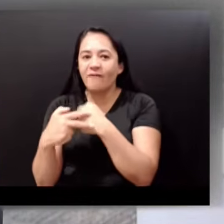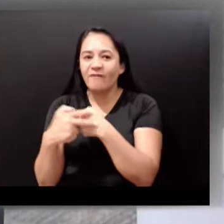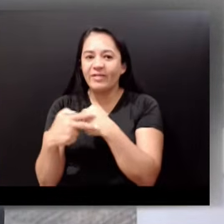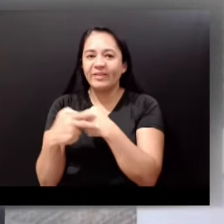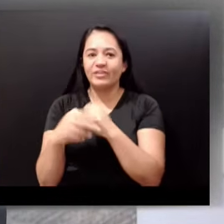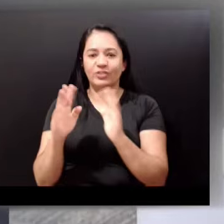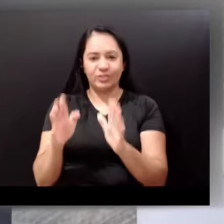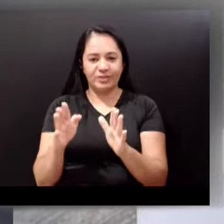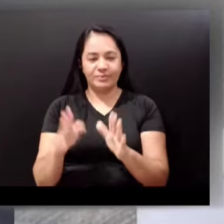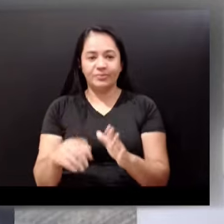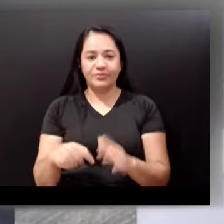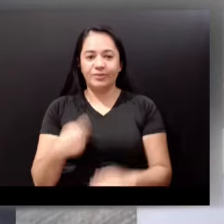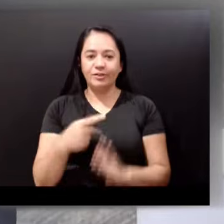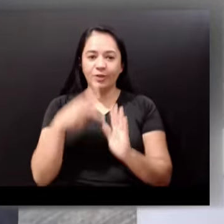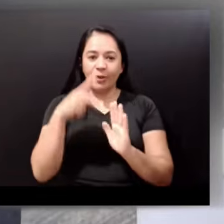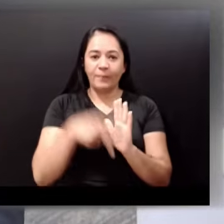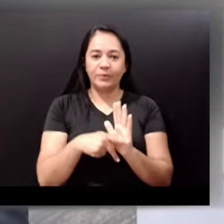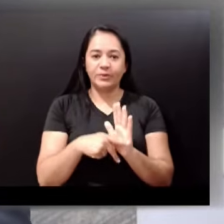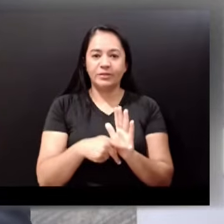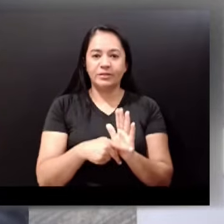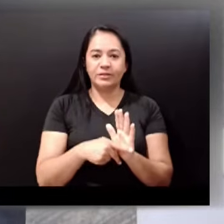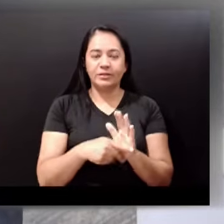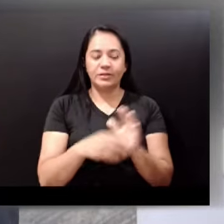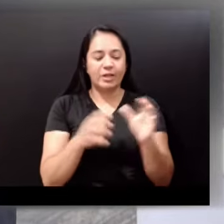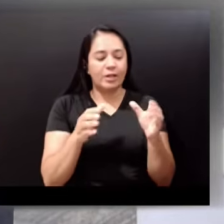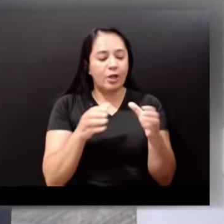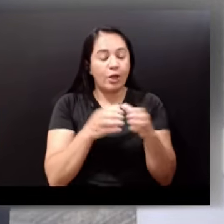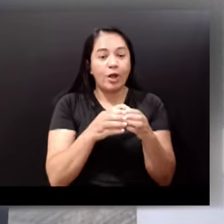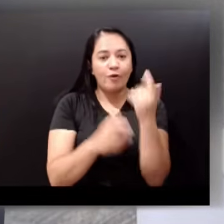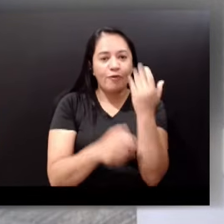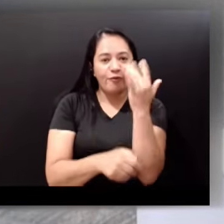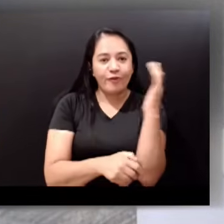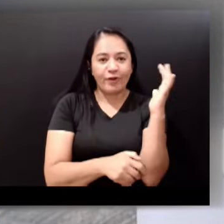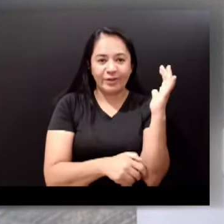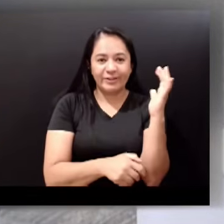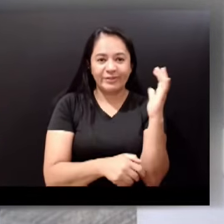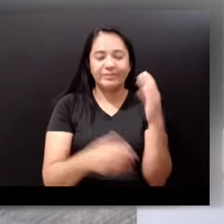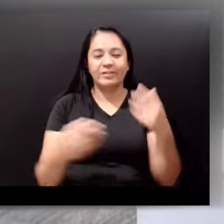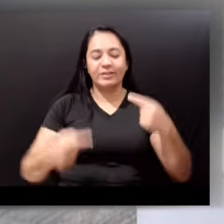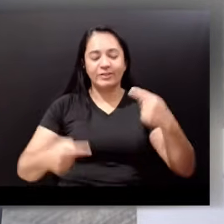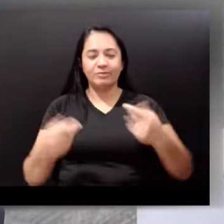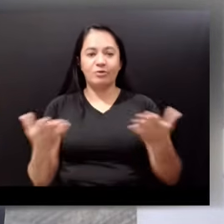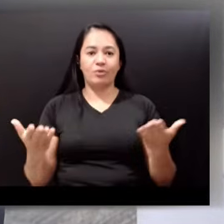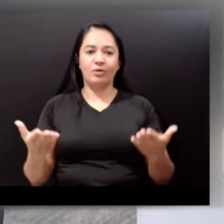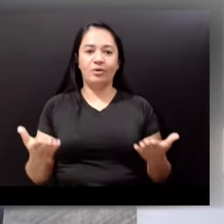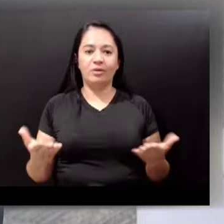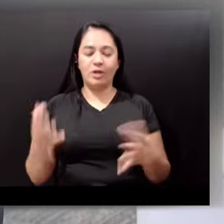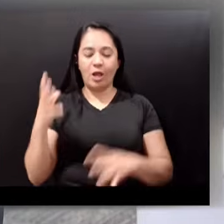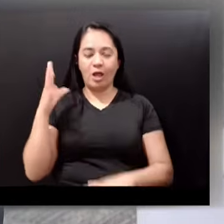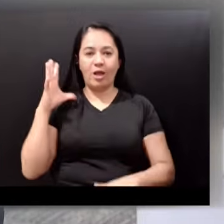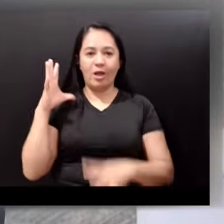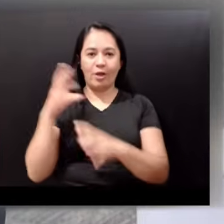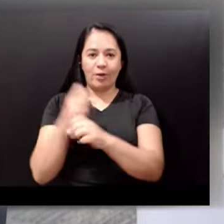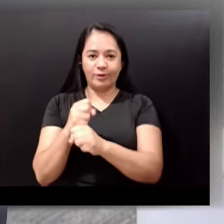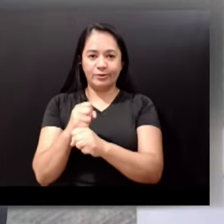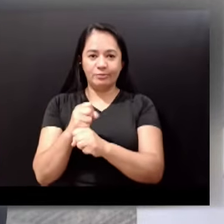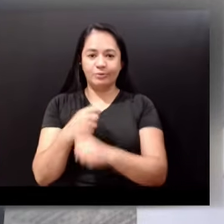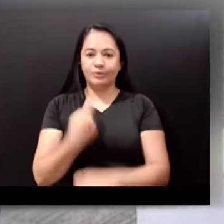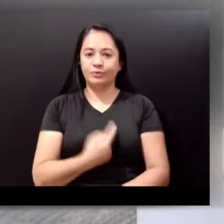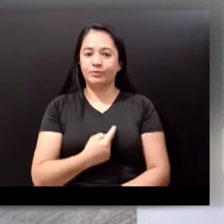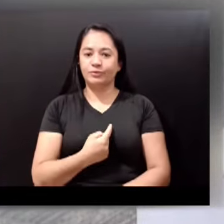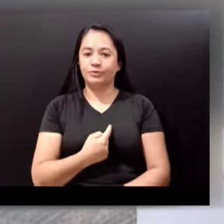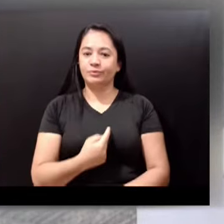que são as microflorestas, e esse debate veio a somar com esse debate nosso que Campinas está